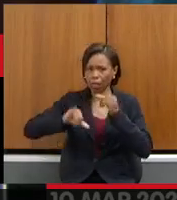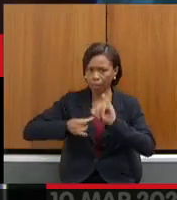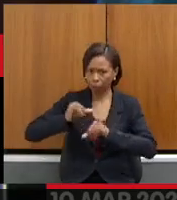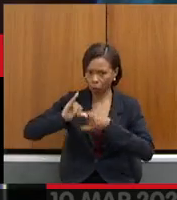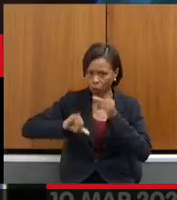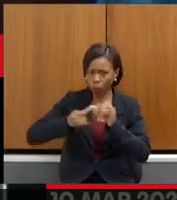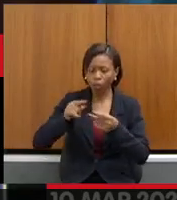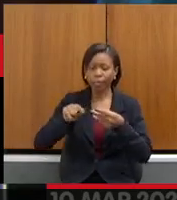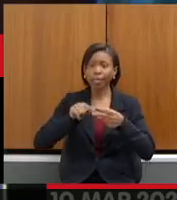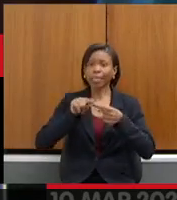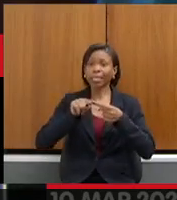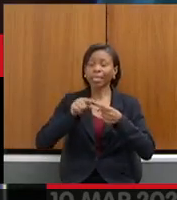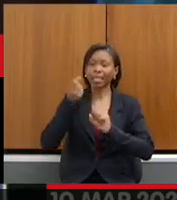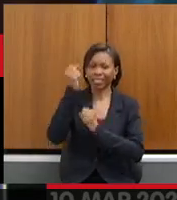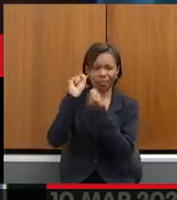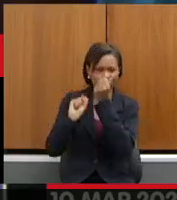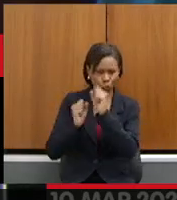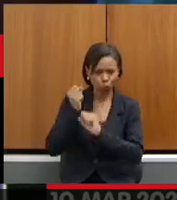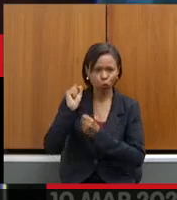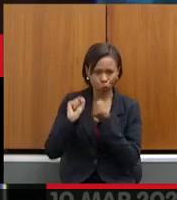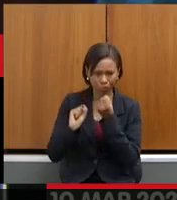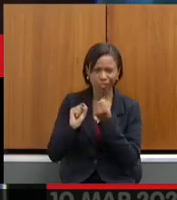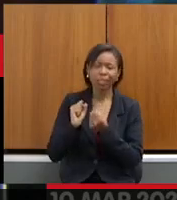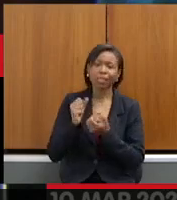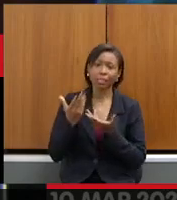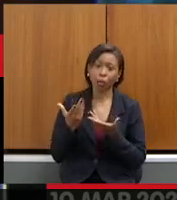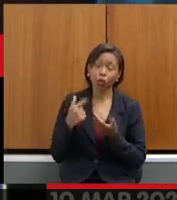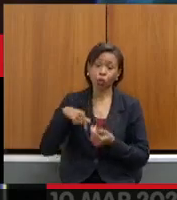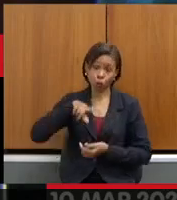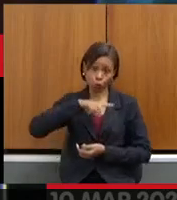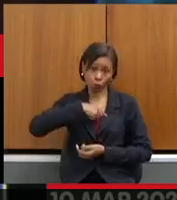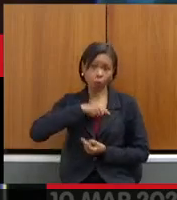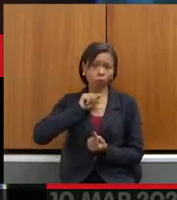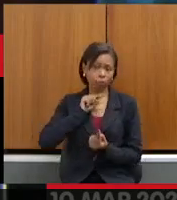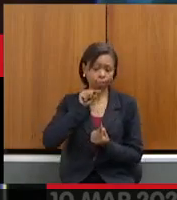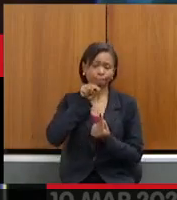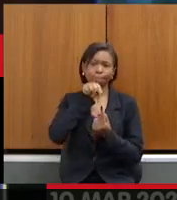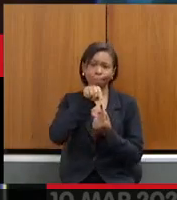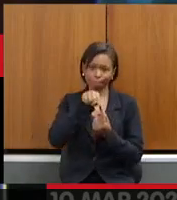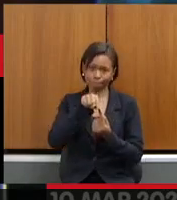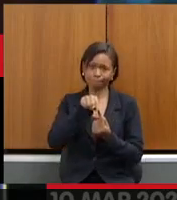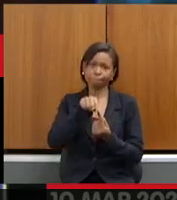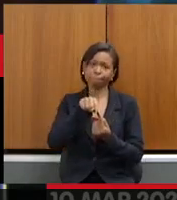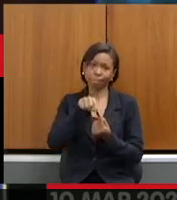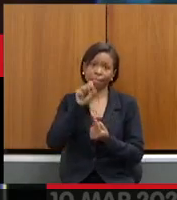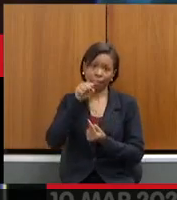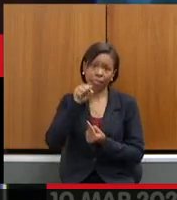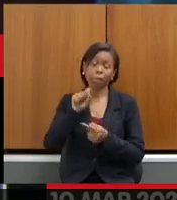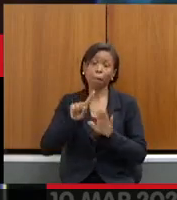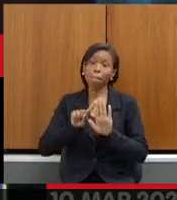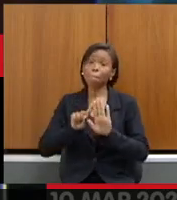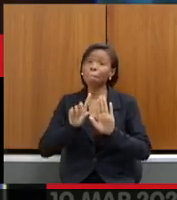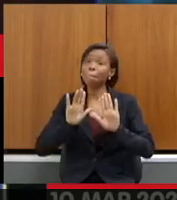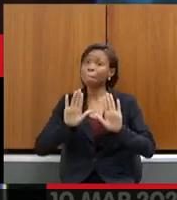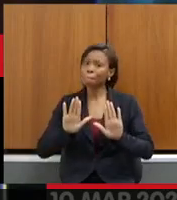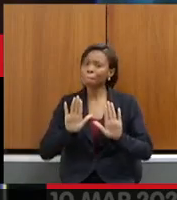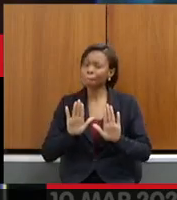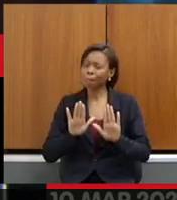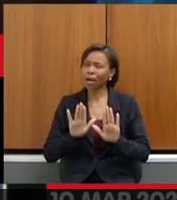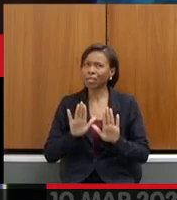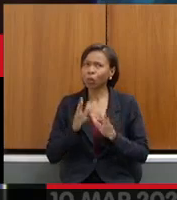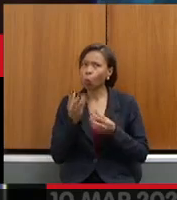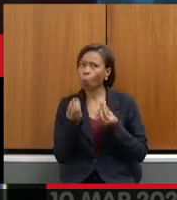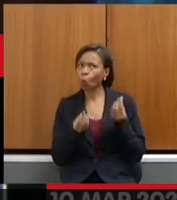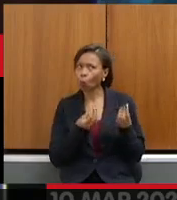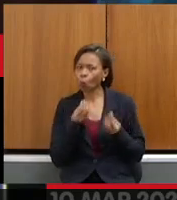e da indústria seja o objetivo nosso é esse realmente só que os a forma de se fazer isso Nós pensamos que